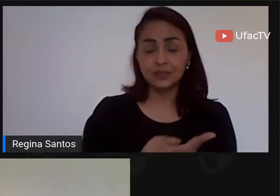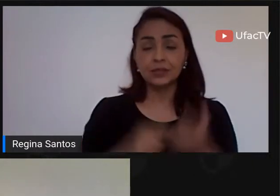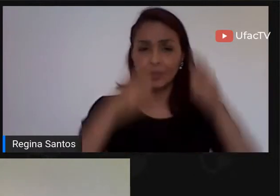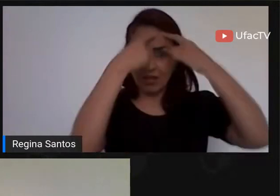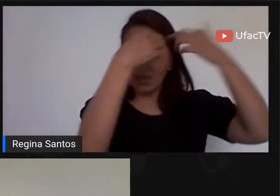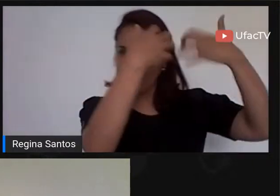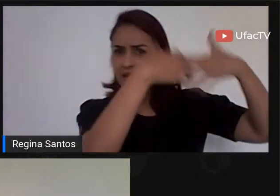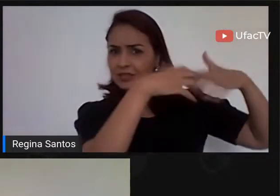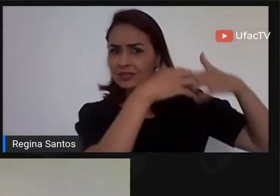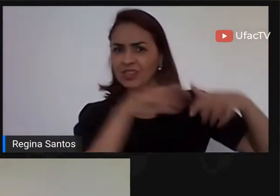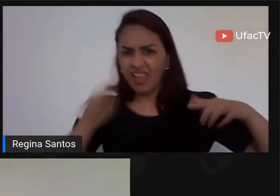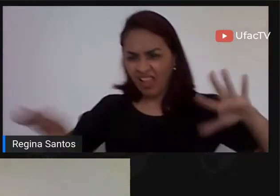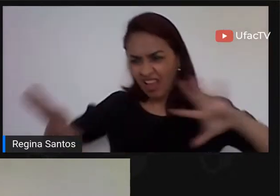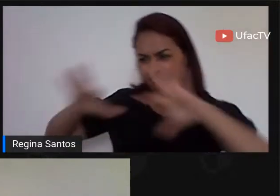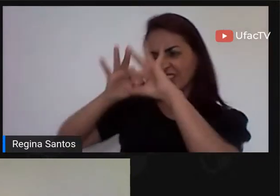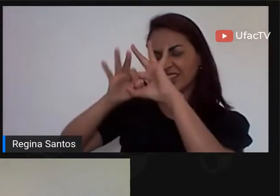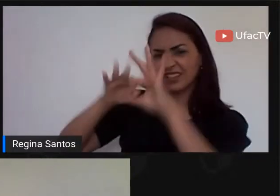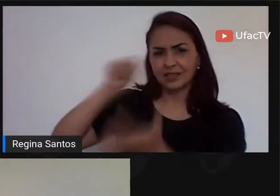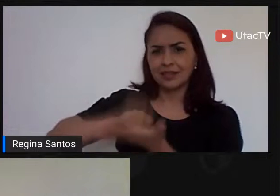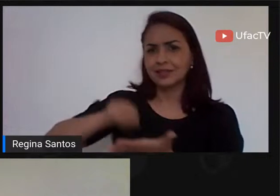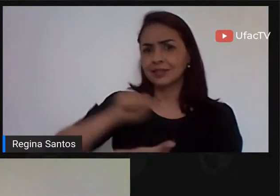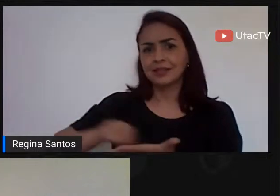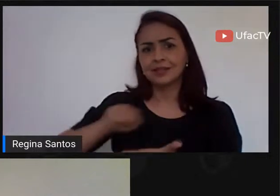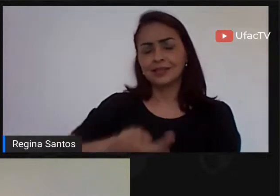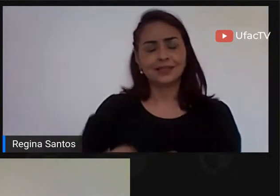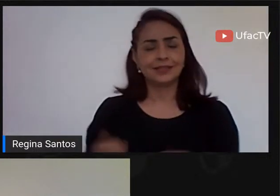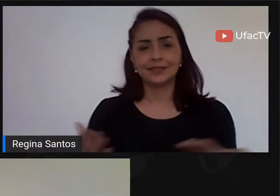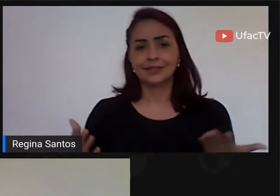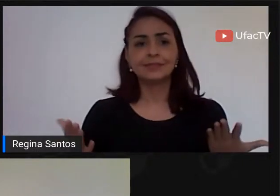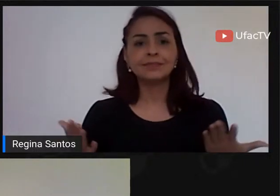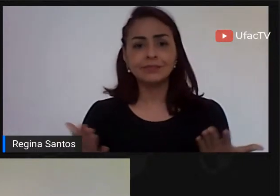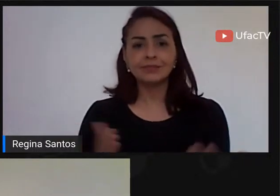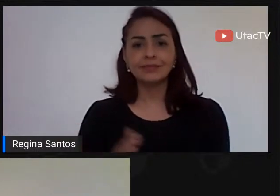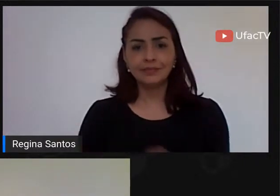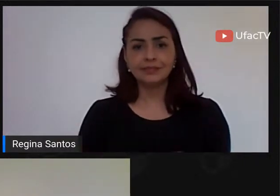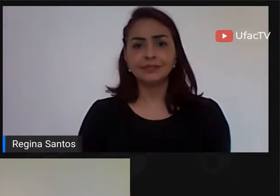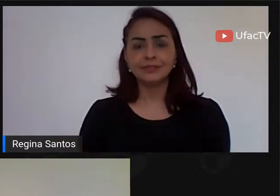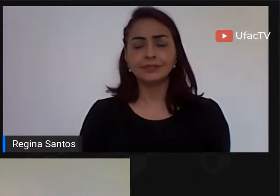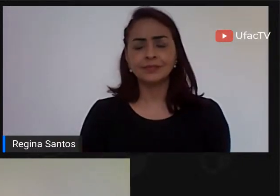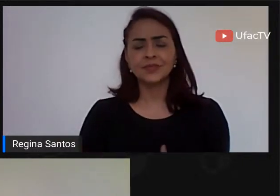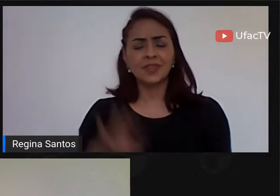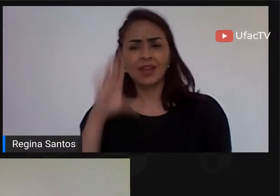à escrita, não quer dizer, oralidade não vale,